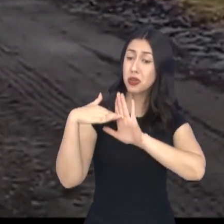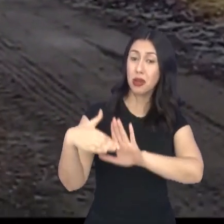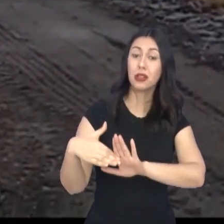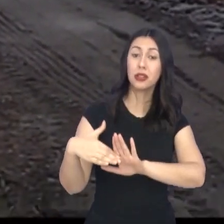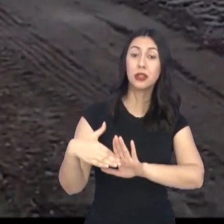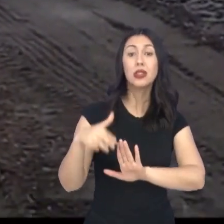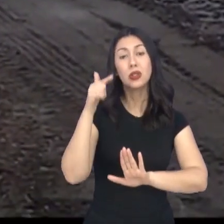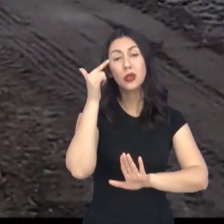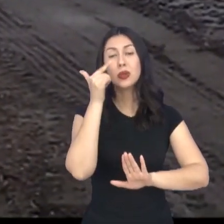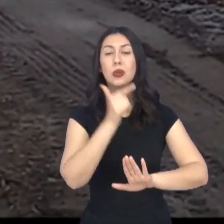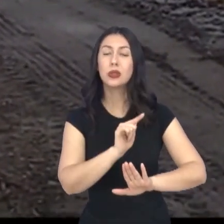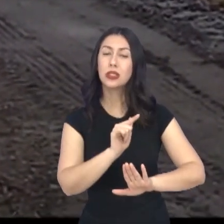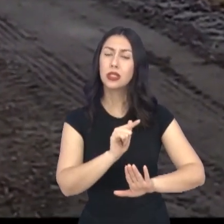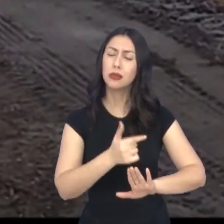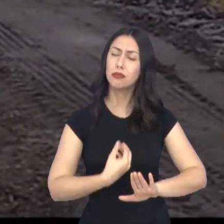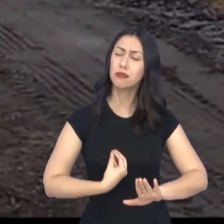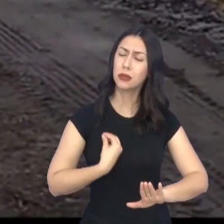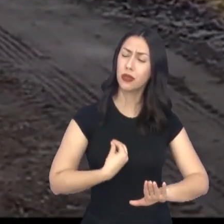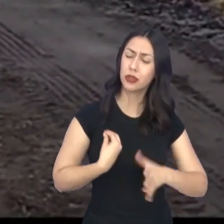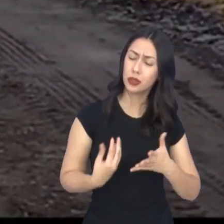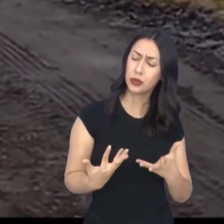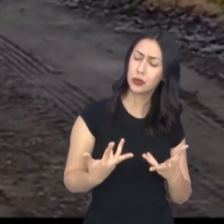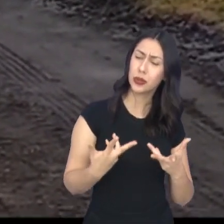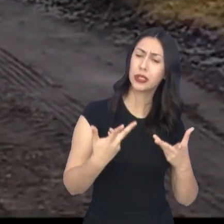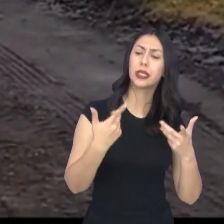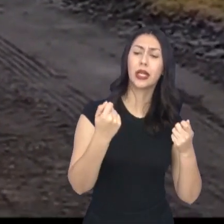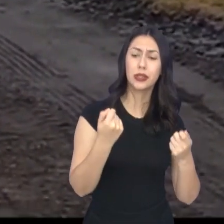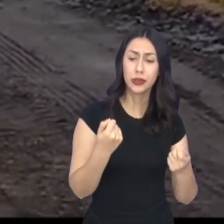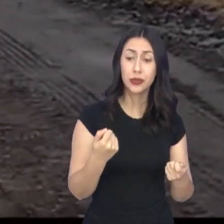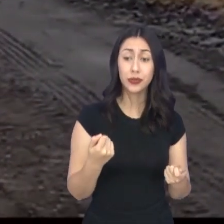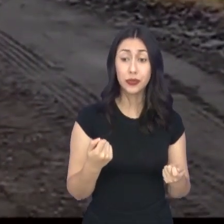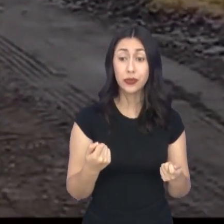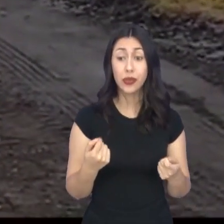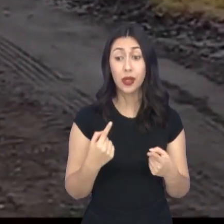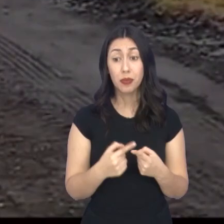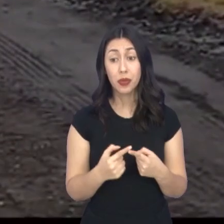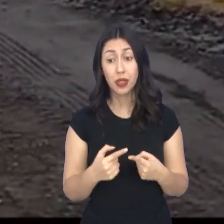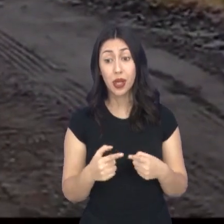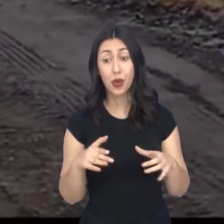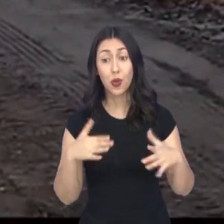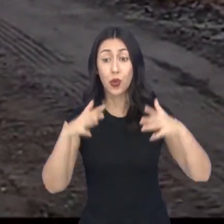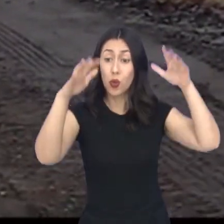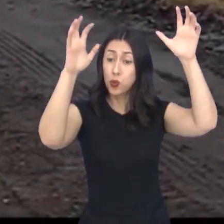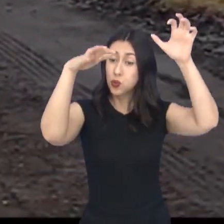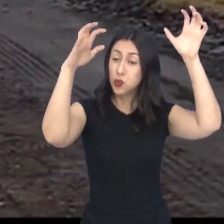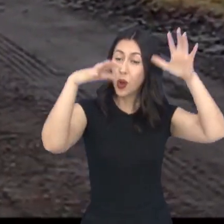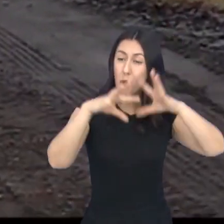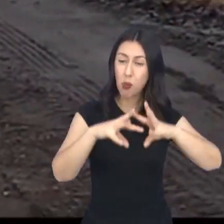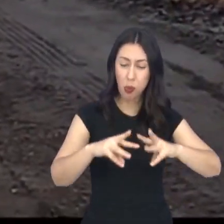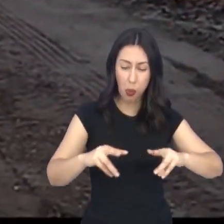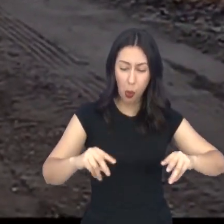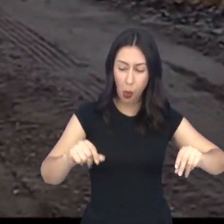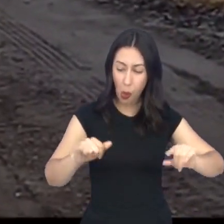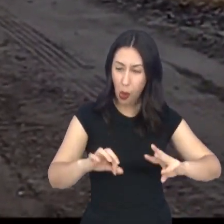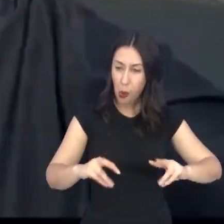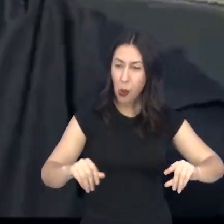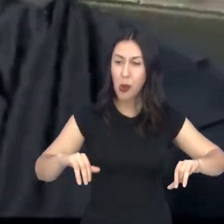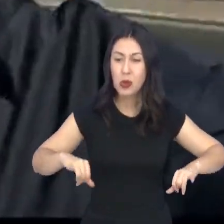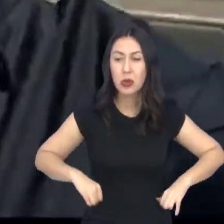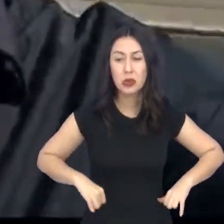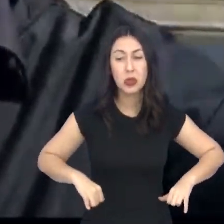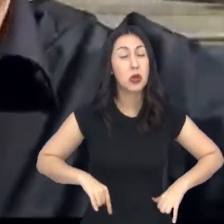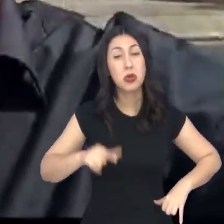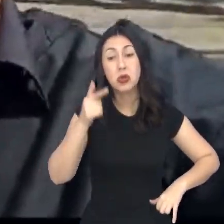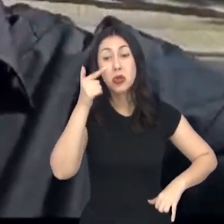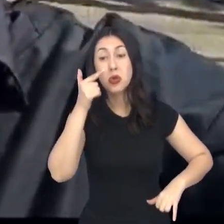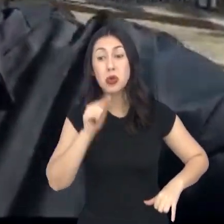ali uma qualidade também de vida para aquela população que, quando chove, sofre com o barro, não consegue adentrar